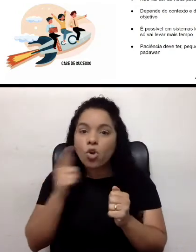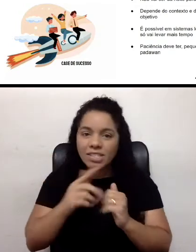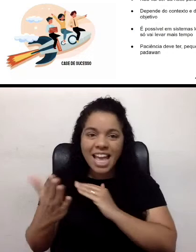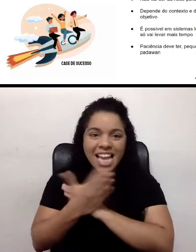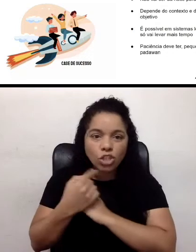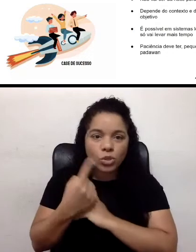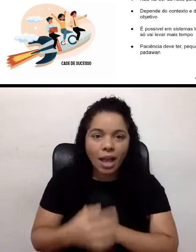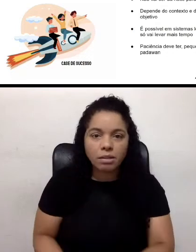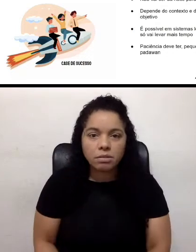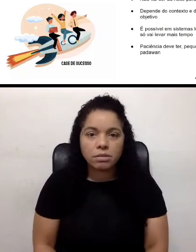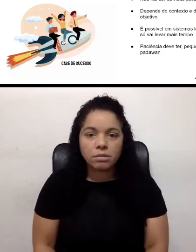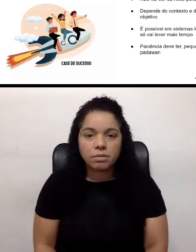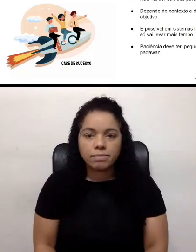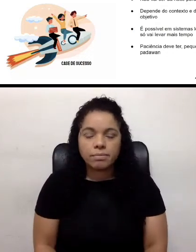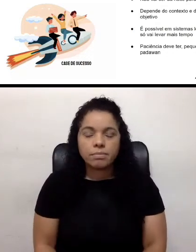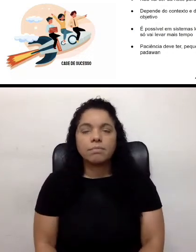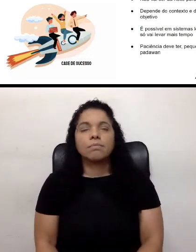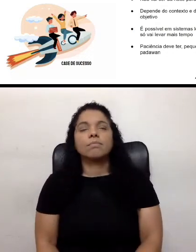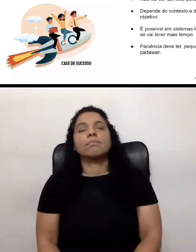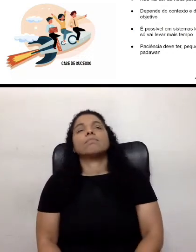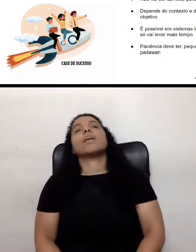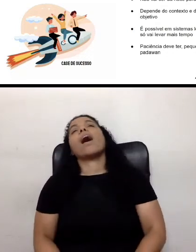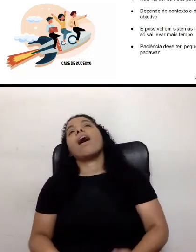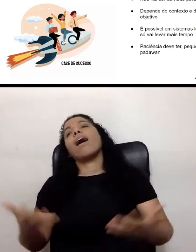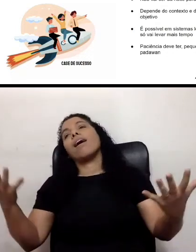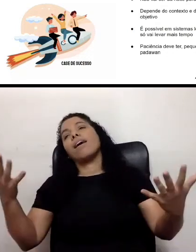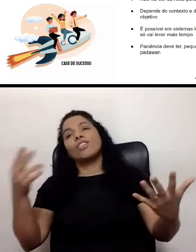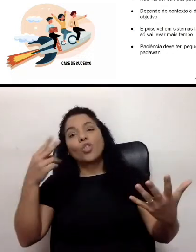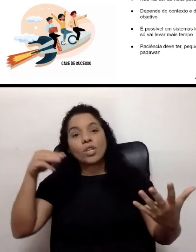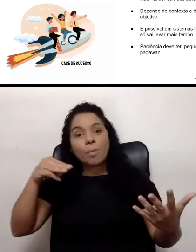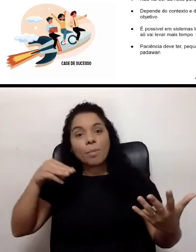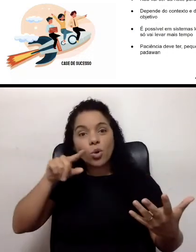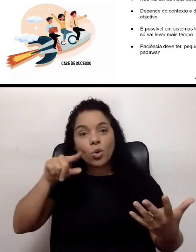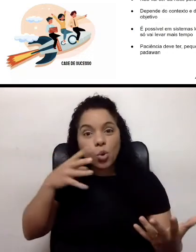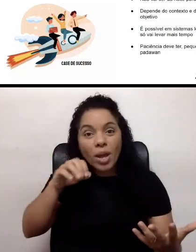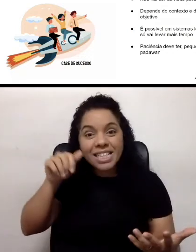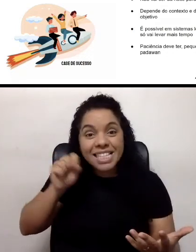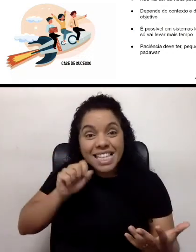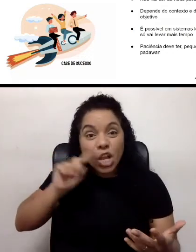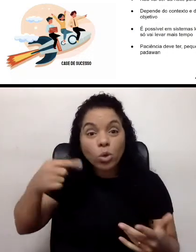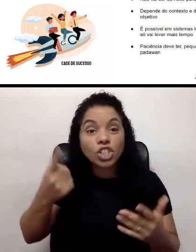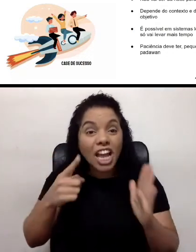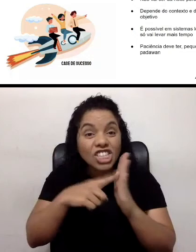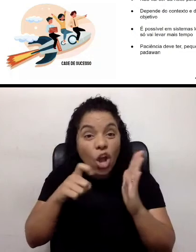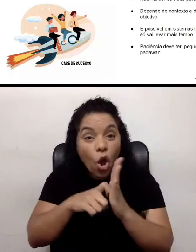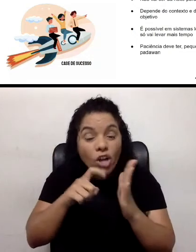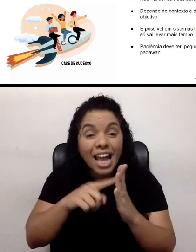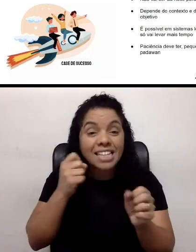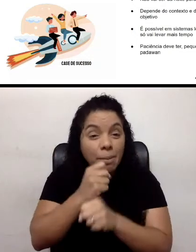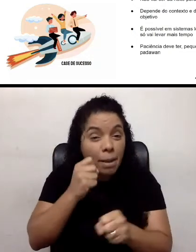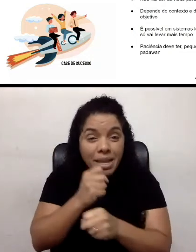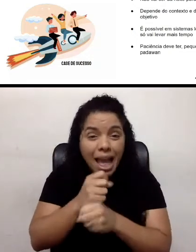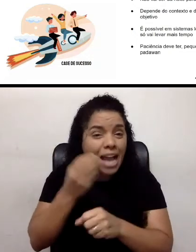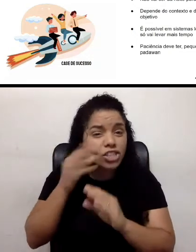ajudar? Minha realização naquele dia. 2 minutos e 40 segundos depois, eu já tinha rodado a pipeline do teste,